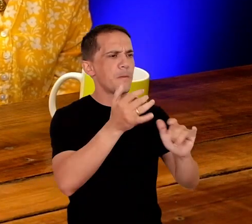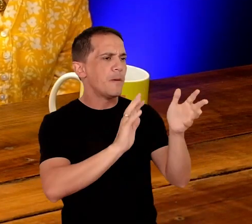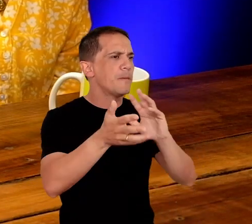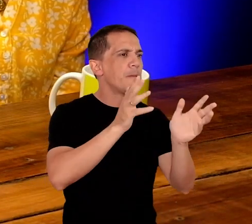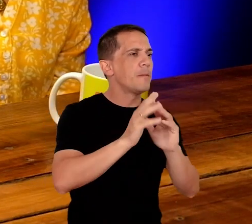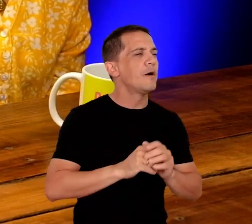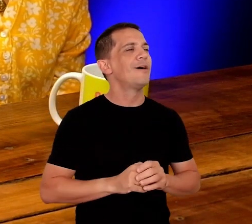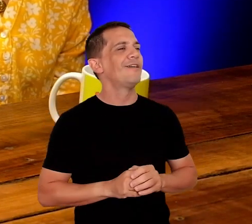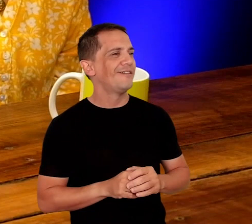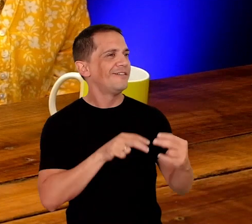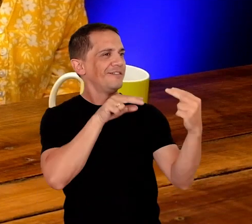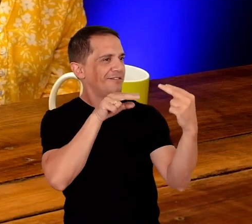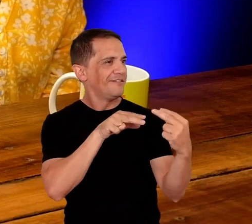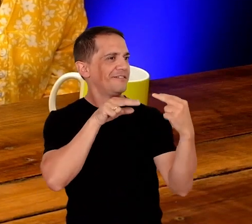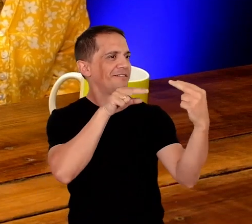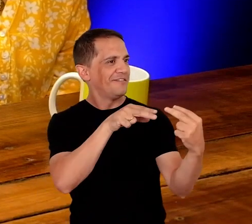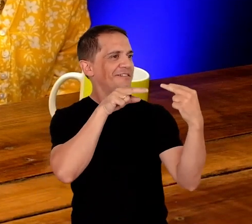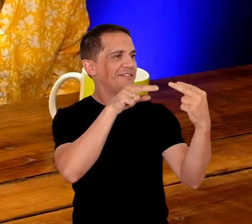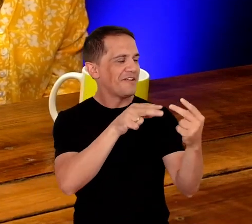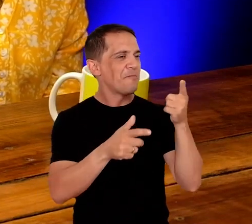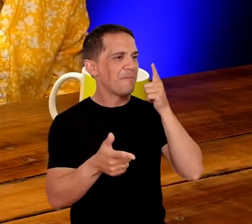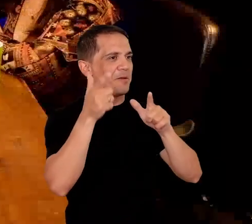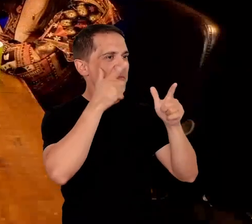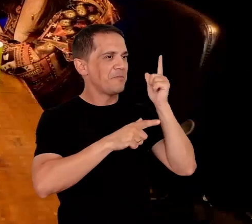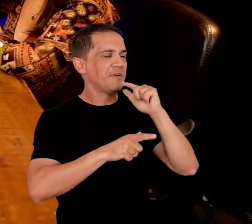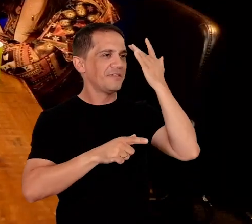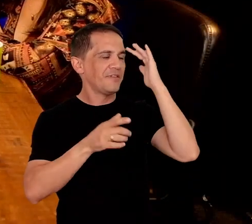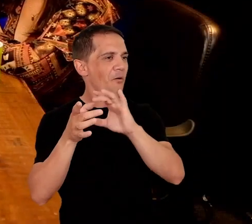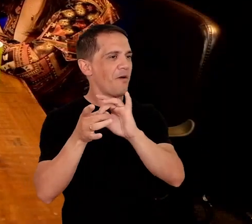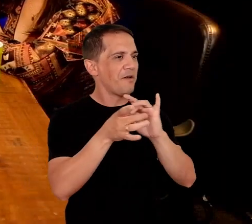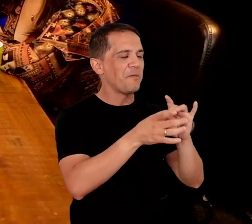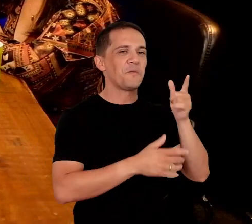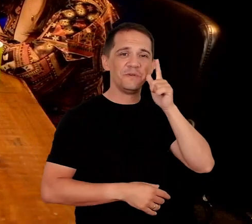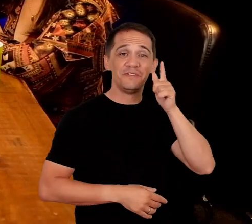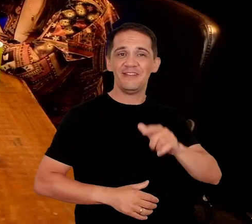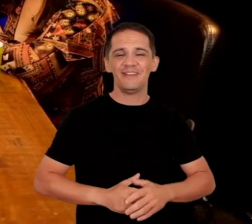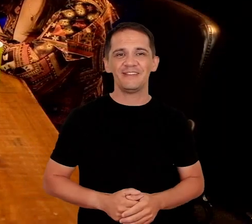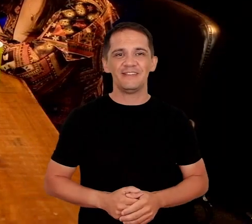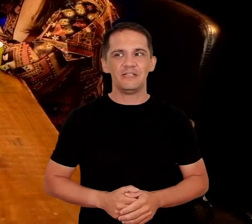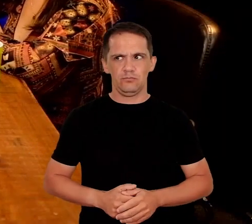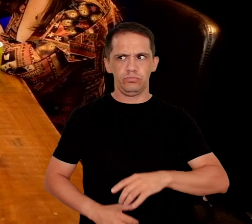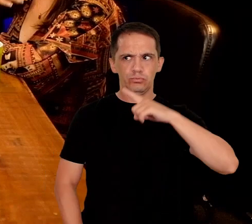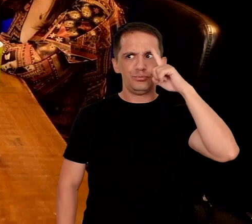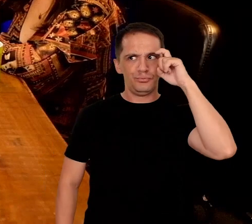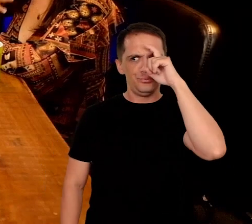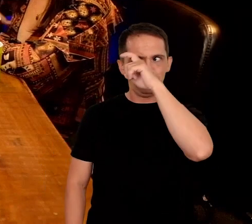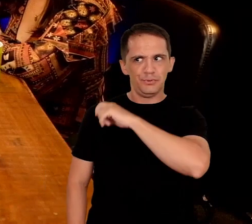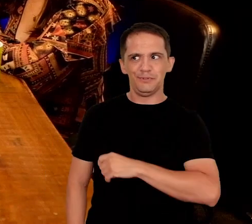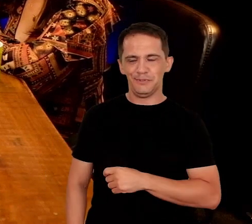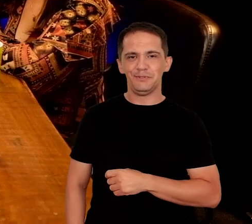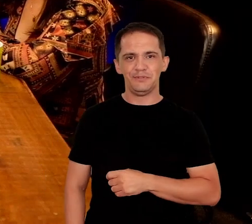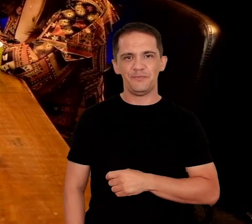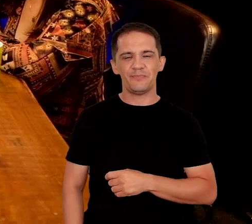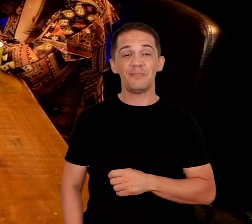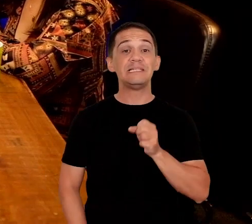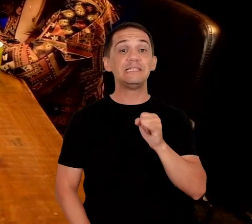E a mão dele mexendo ali aos pouquinhos, a gente vai pegando. Deve ser difícil. Eu acho que eu também ia ficar olhando pra mão, né? Sim, mas aí ele sente que tu nem tá prestando